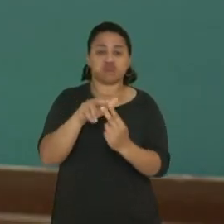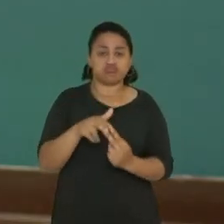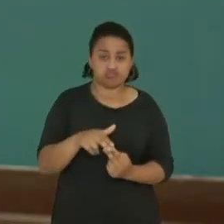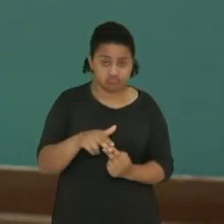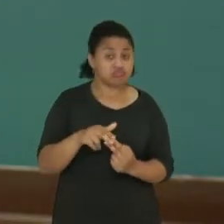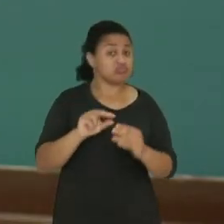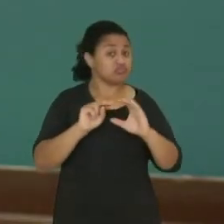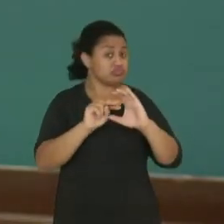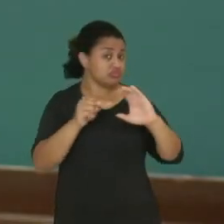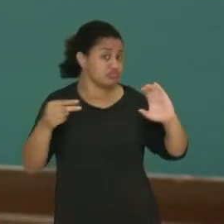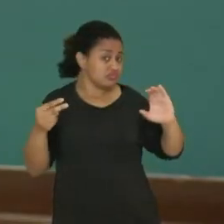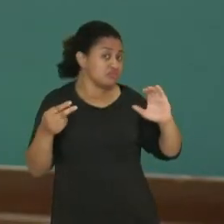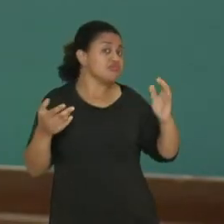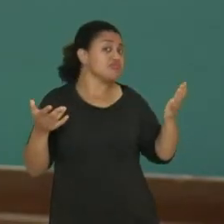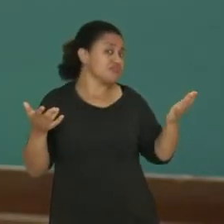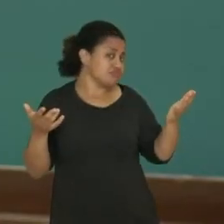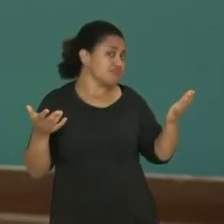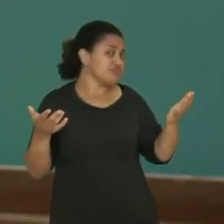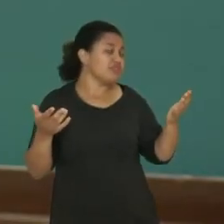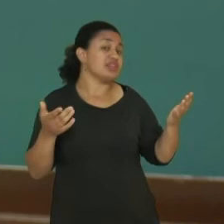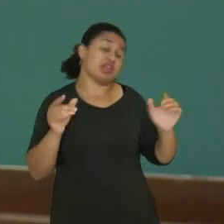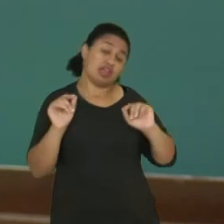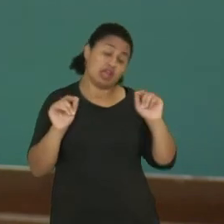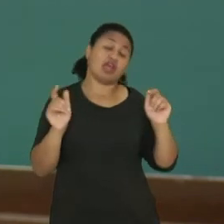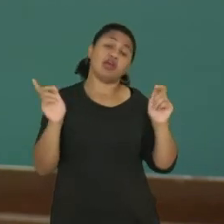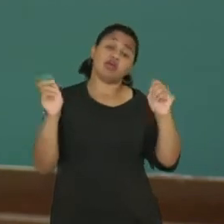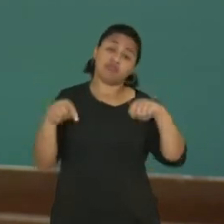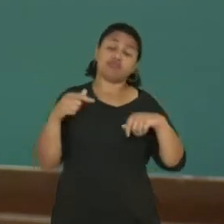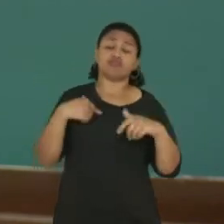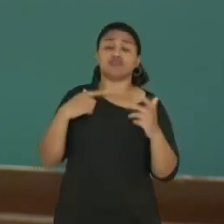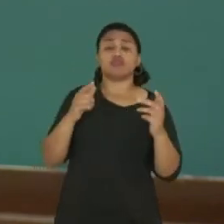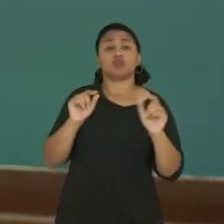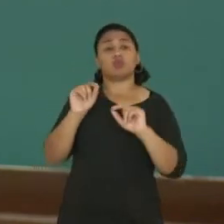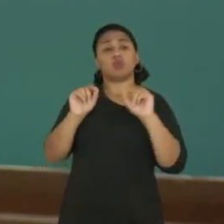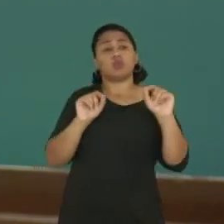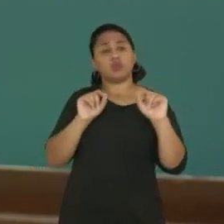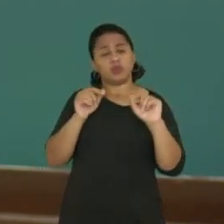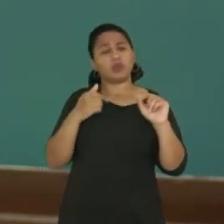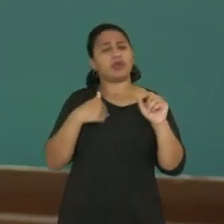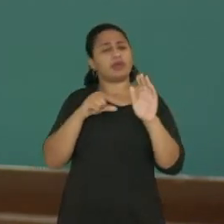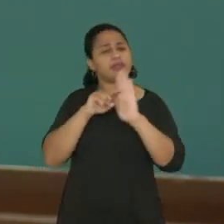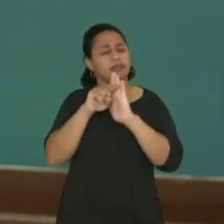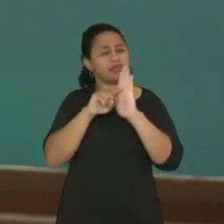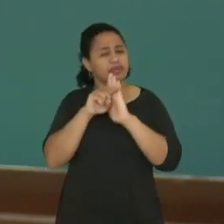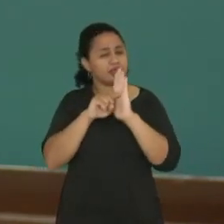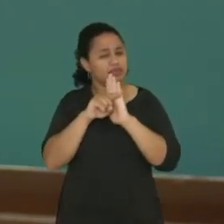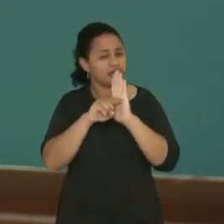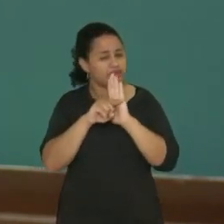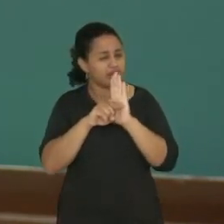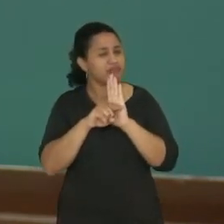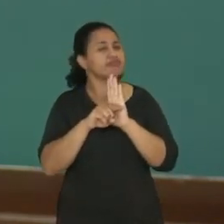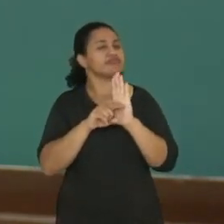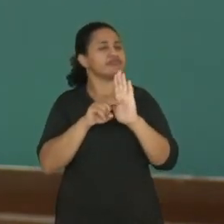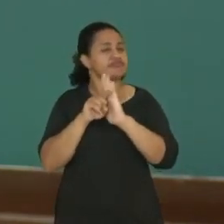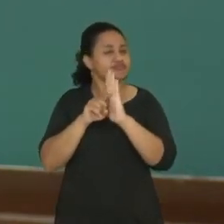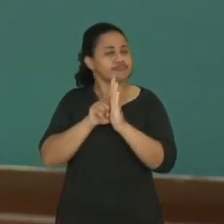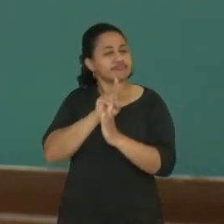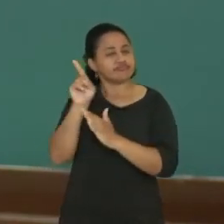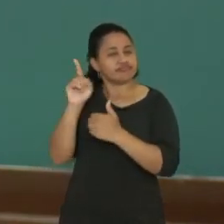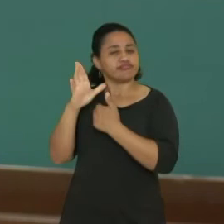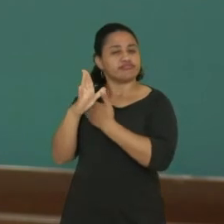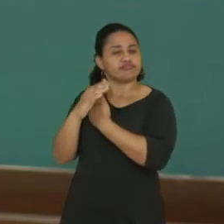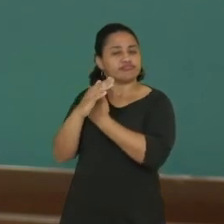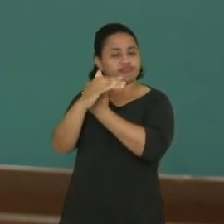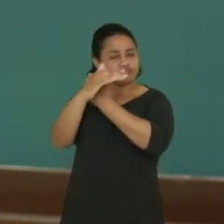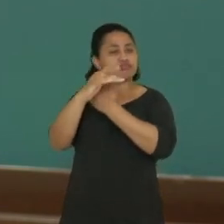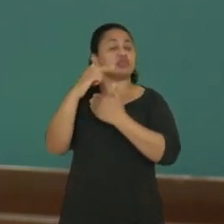cromossomos. Quem, né, puder, tiver possibilidade aí de fazer as suas pesquisas, dê uma pesquisadinha na questão